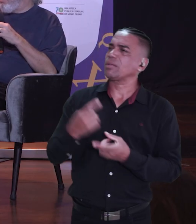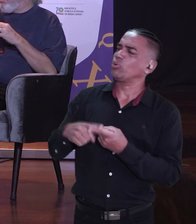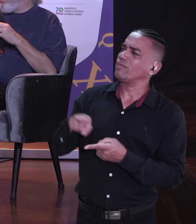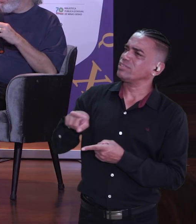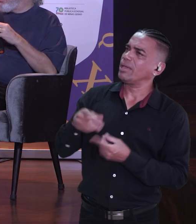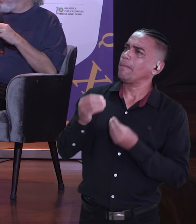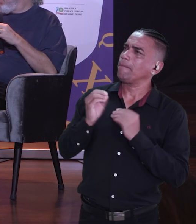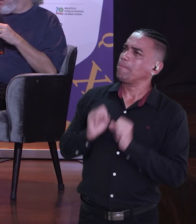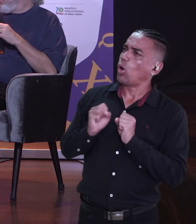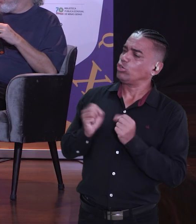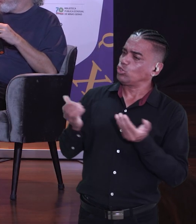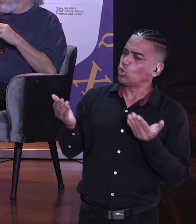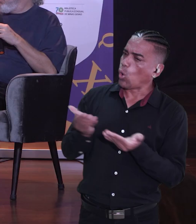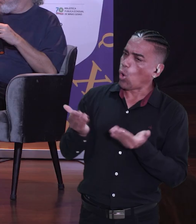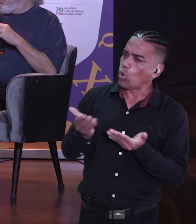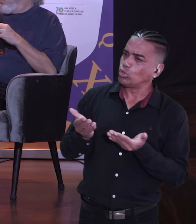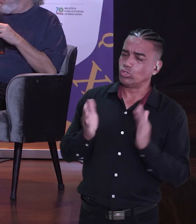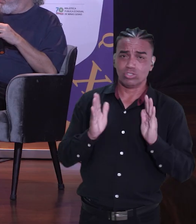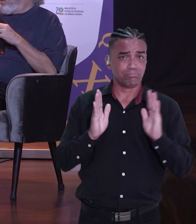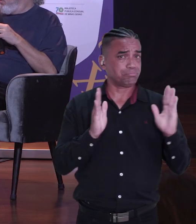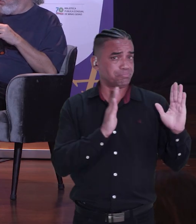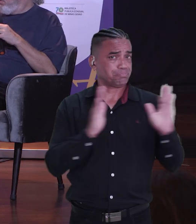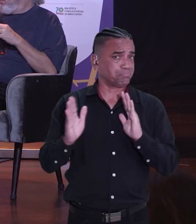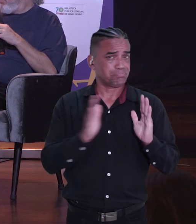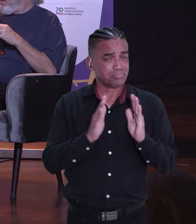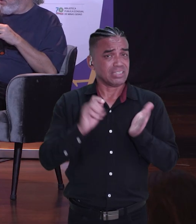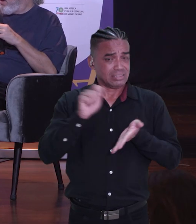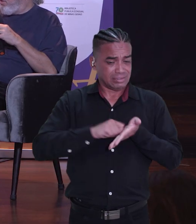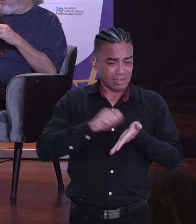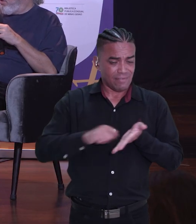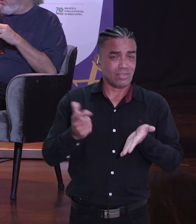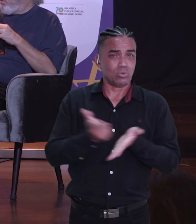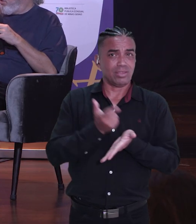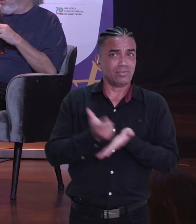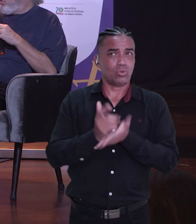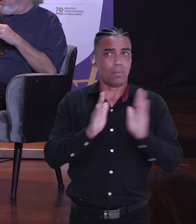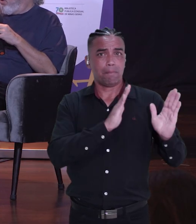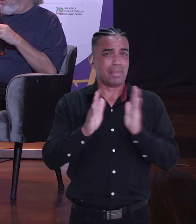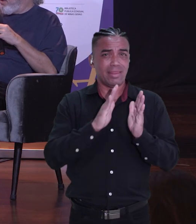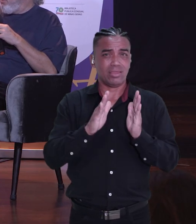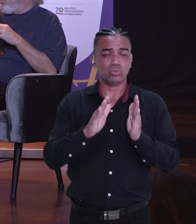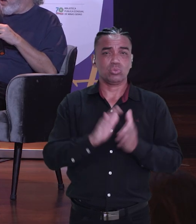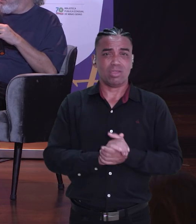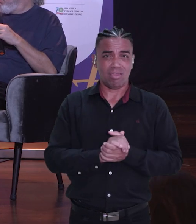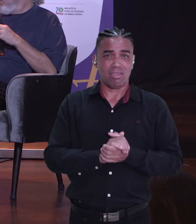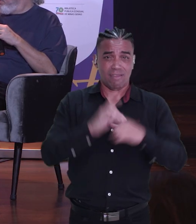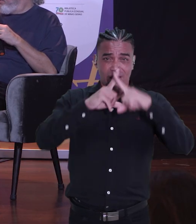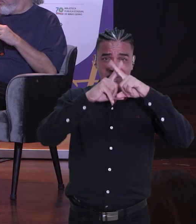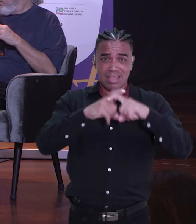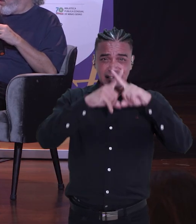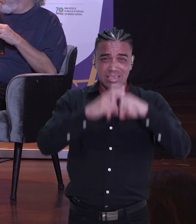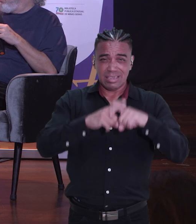você pode transportar para o dia de hoje, num período, escrevendo um livro, num período onde o fascismo e o